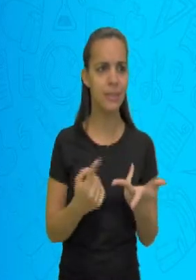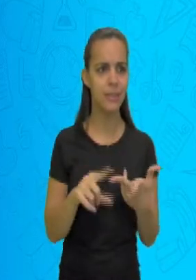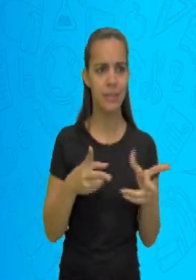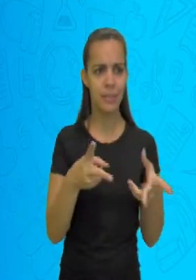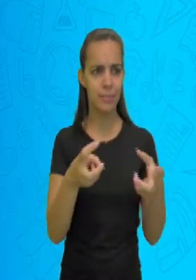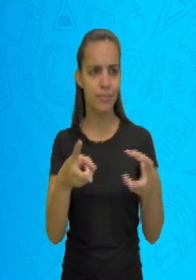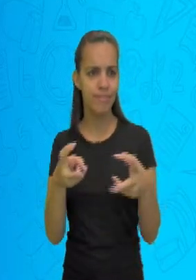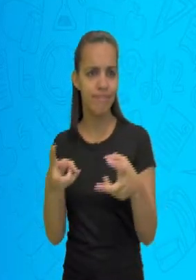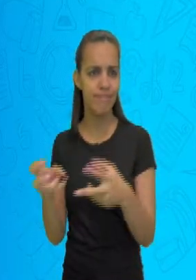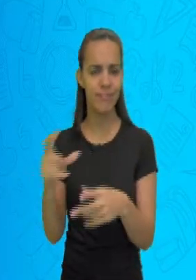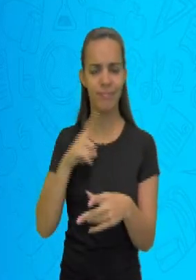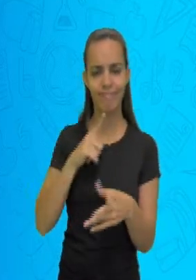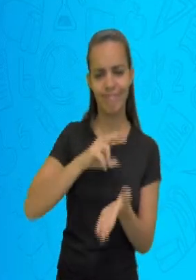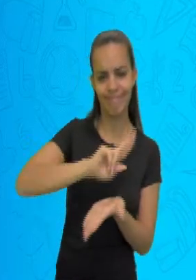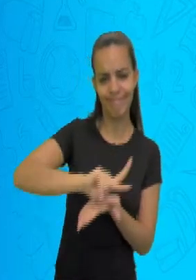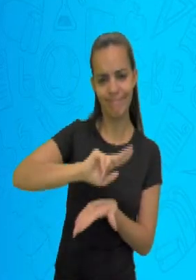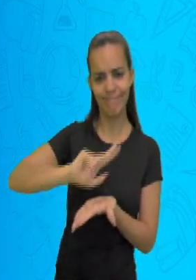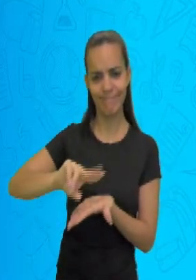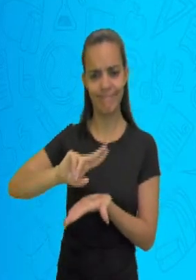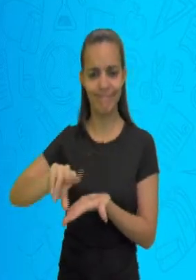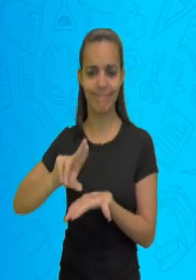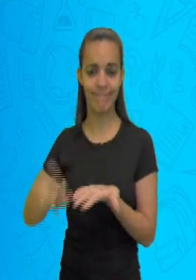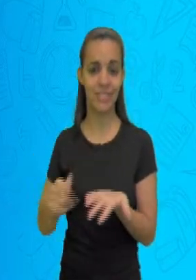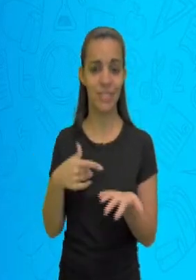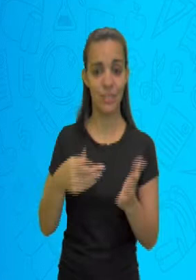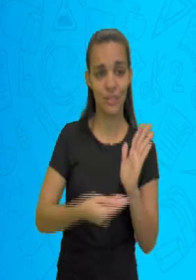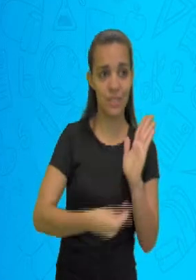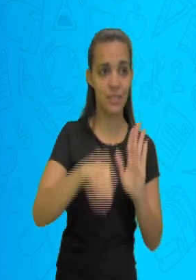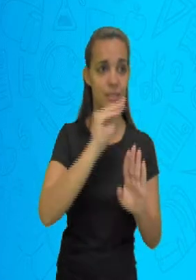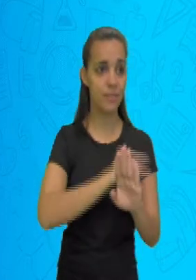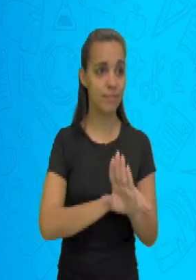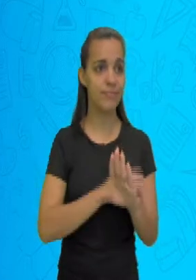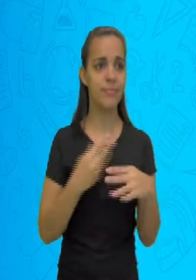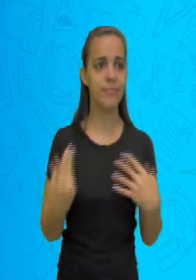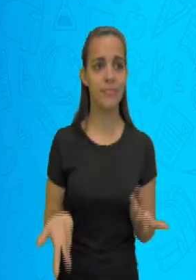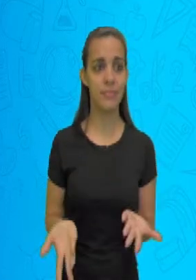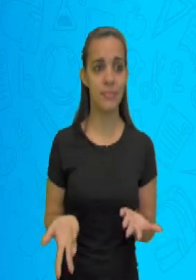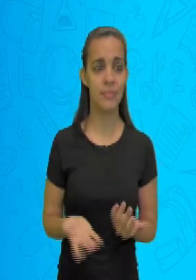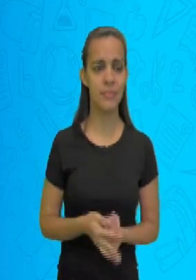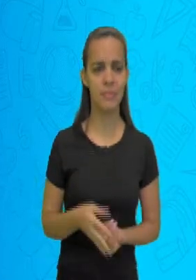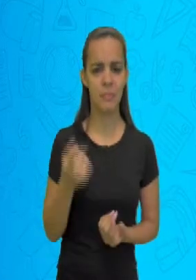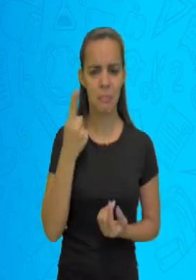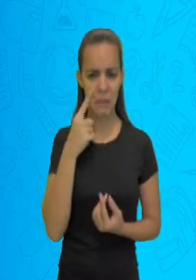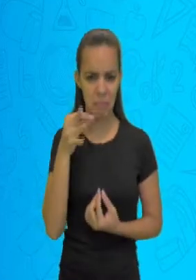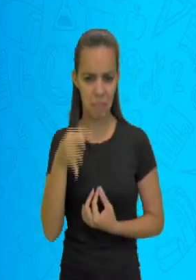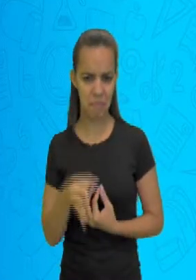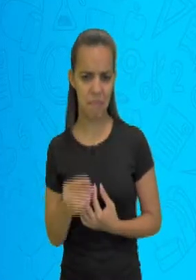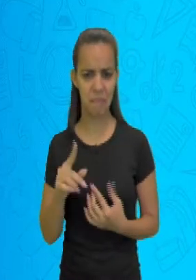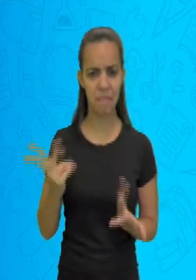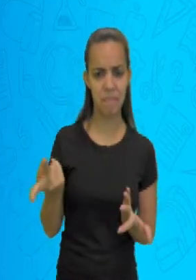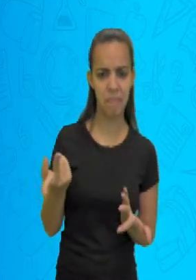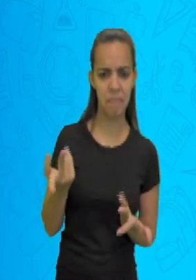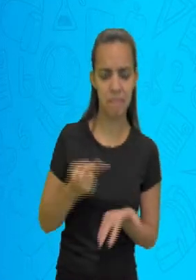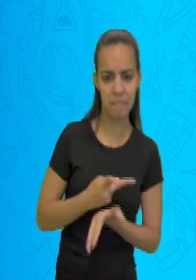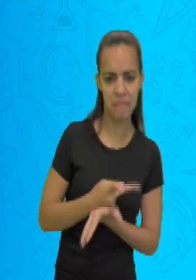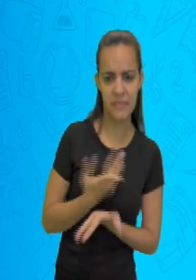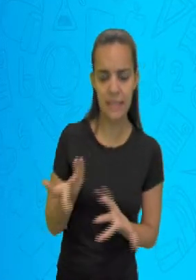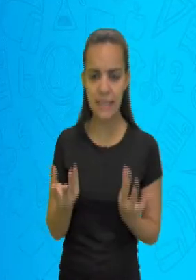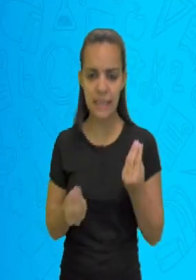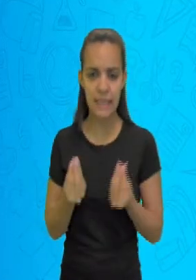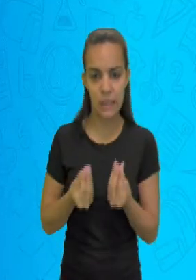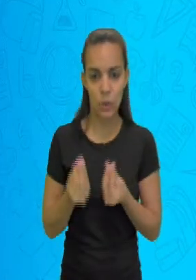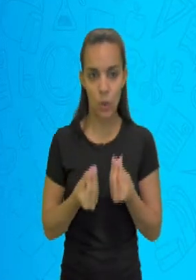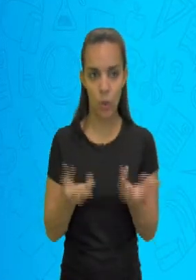tem algumas diferenças? Será que elas estão corretas? Será que elas não estão corretas? Vamos estudar um pouquinho mais sobre